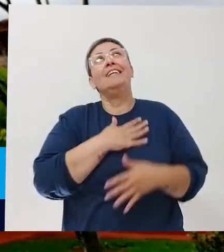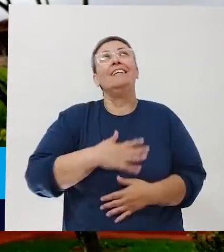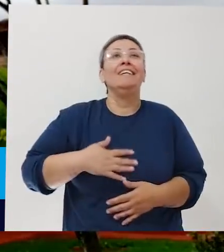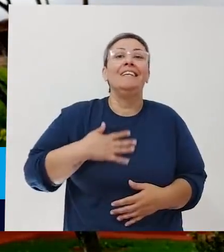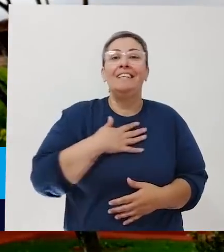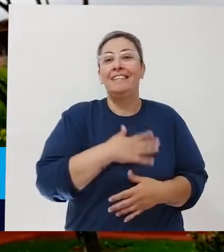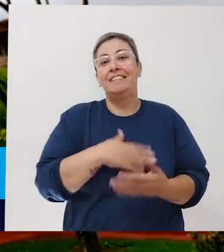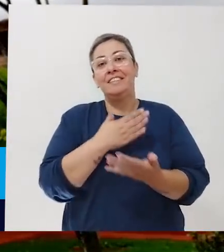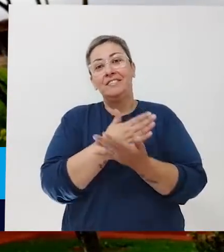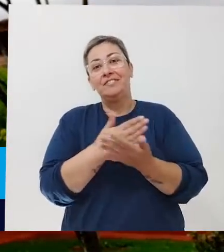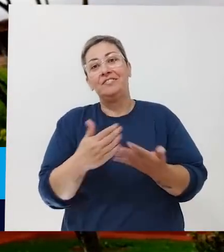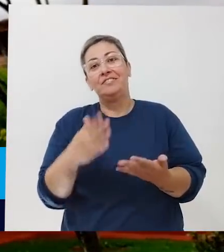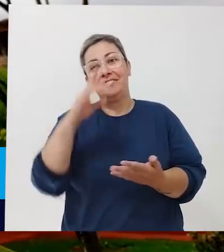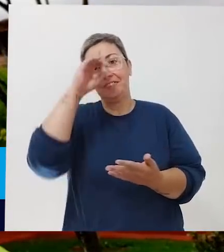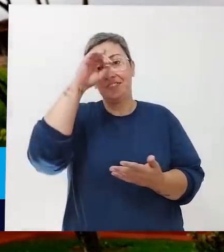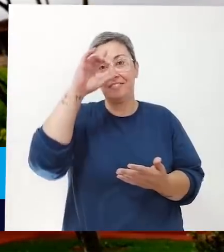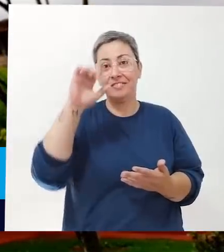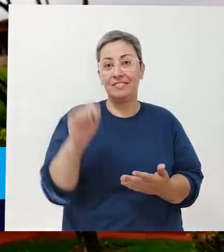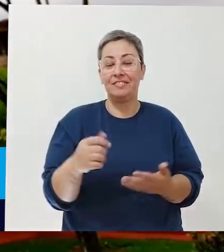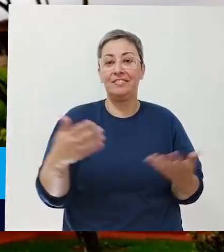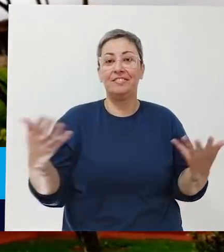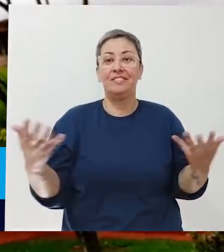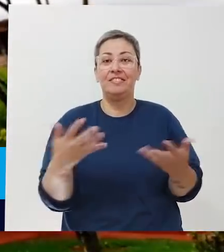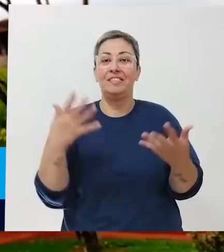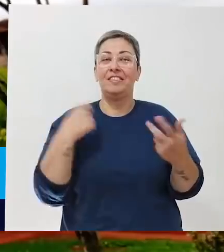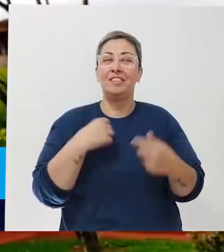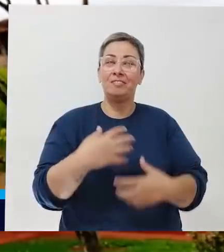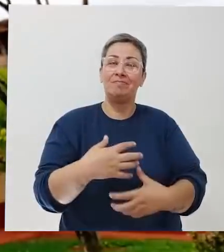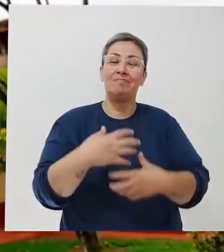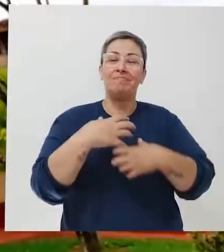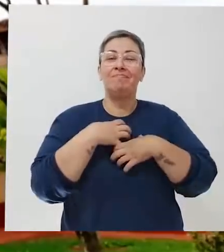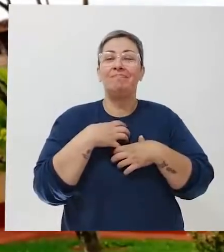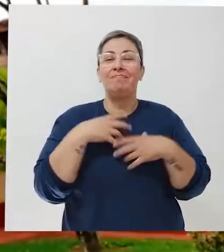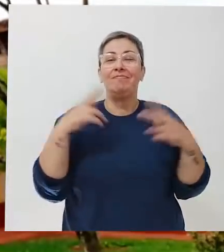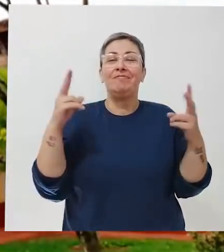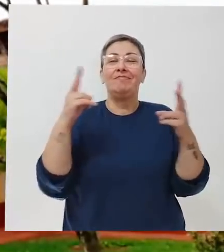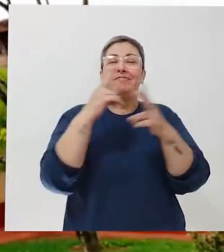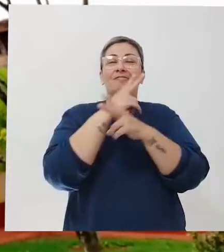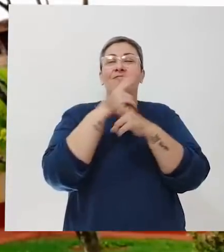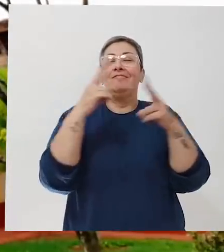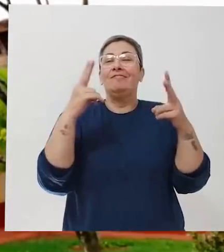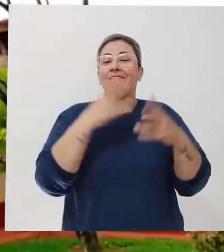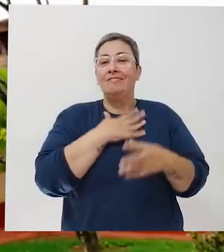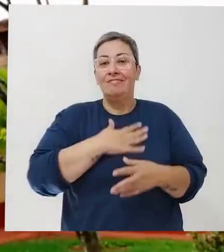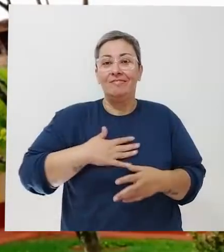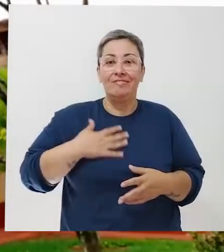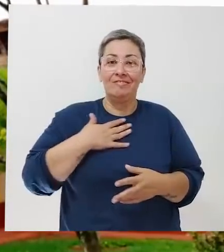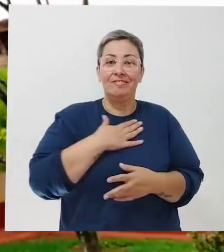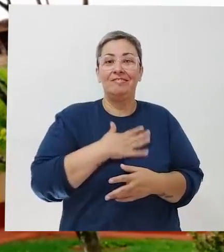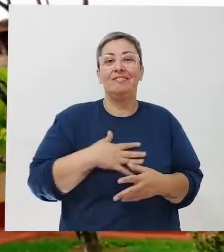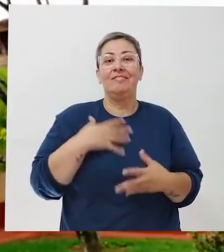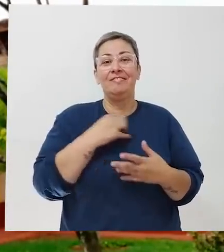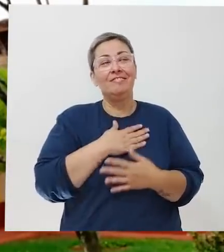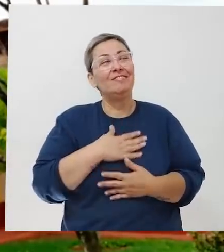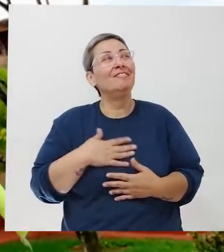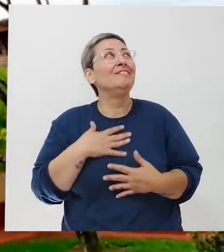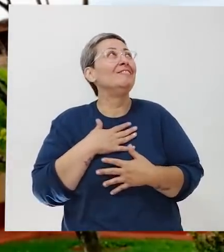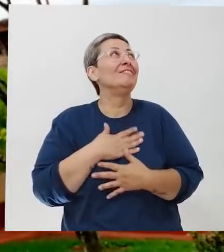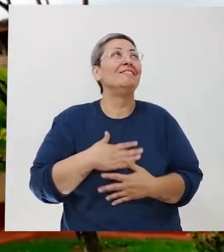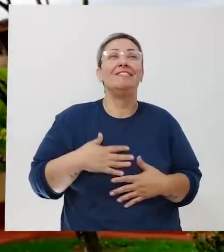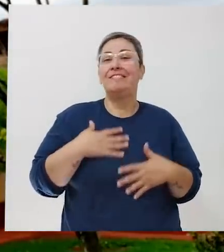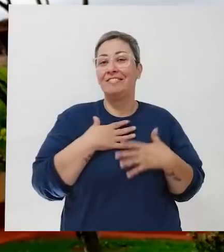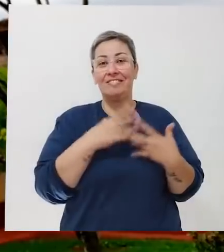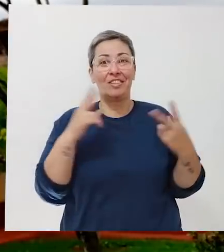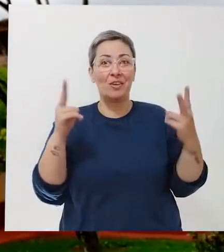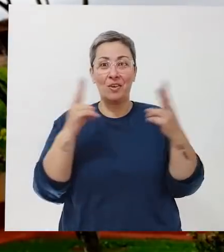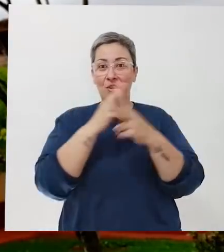Ah, que delícia começar o nosso dia, sentindo esse vento gostoso. Que delícia,